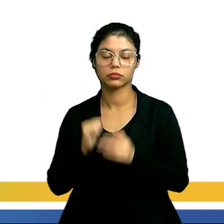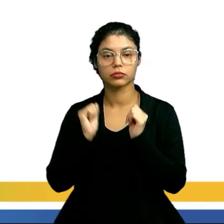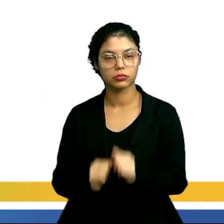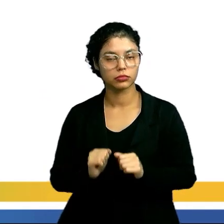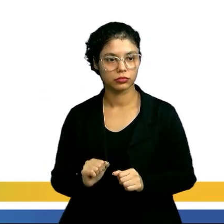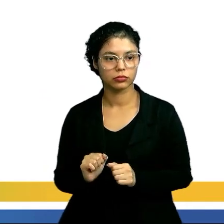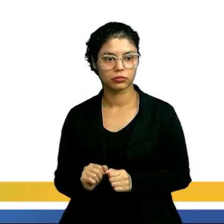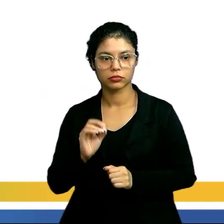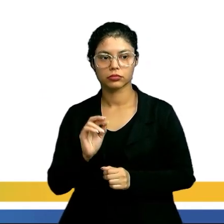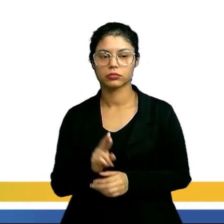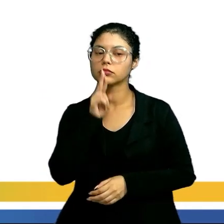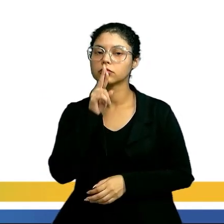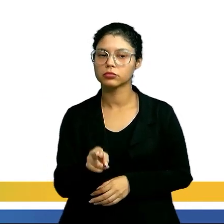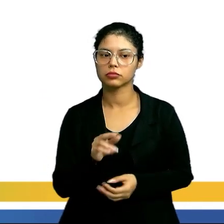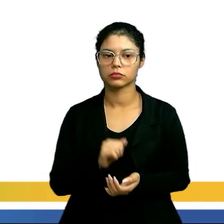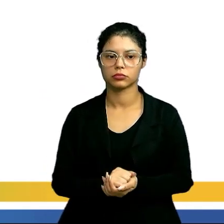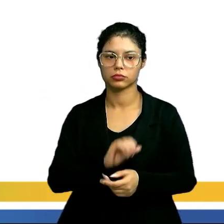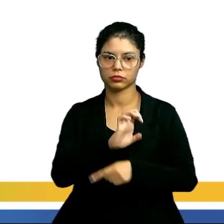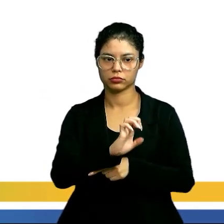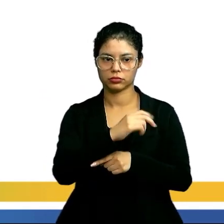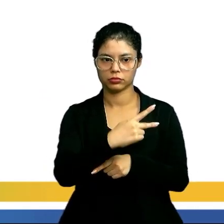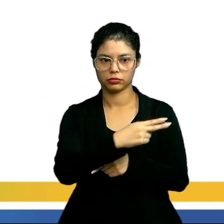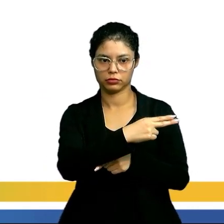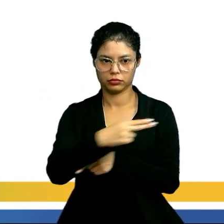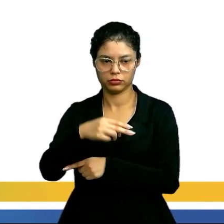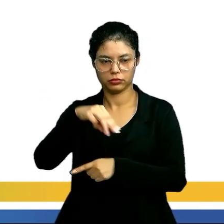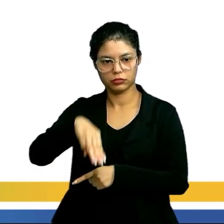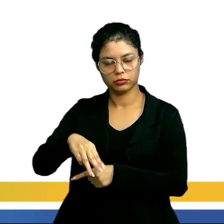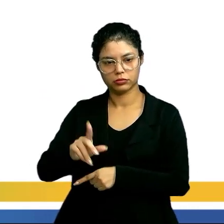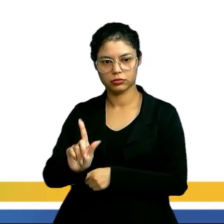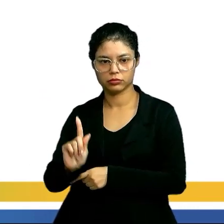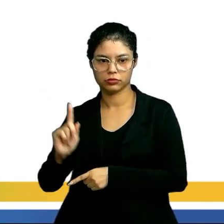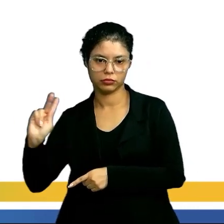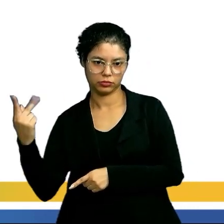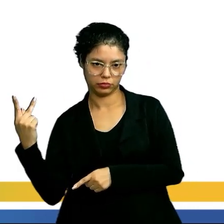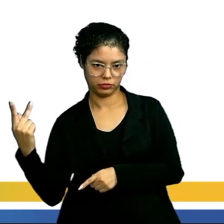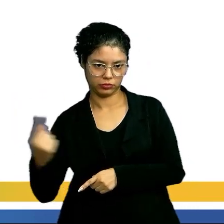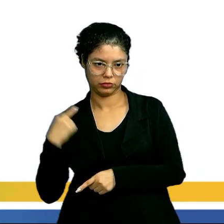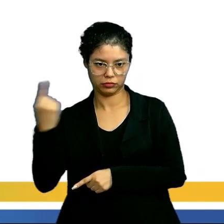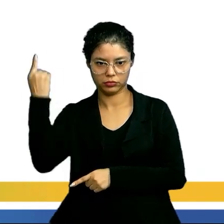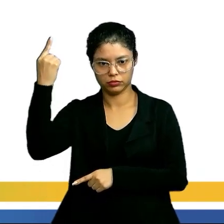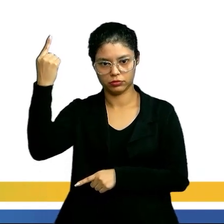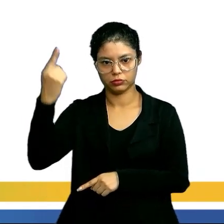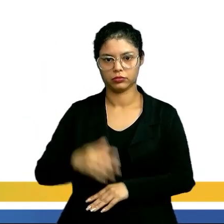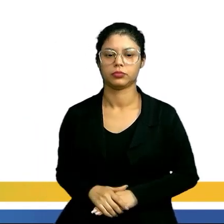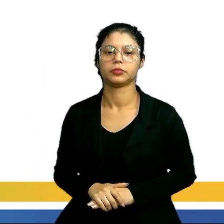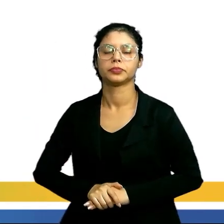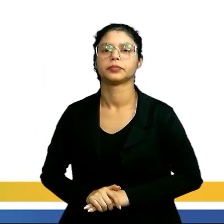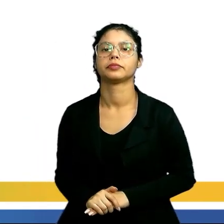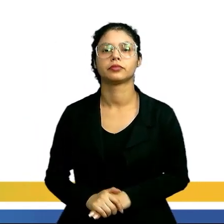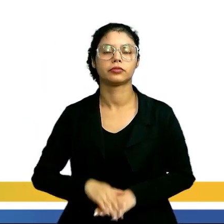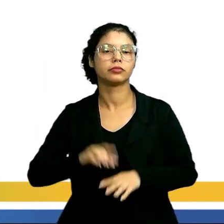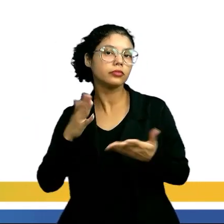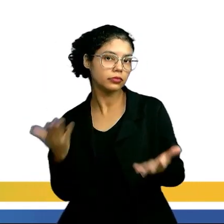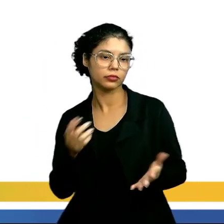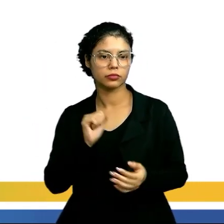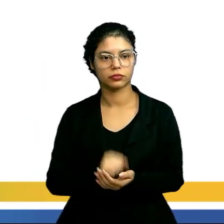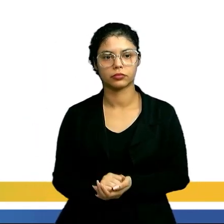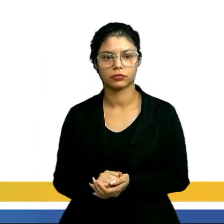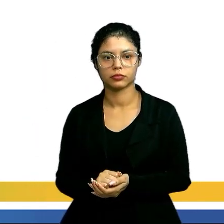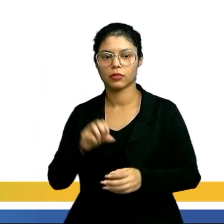algumas engrenagens de combustão. Temos aqui essa engrenagem. A gente pode observar que parte da energia que está sendo transformada,